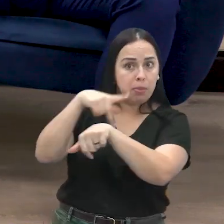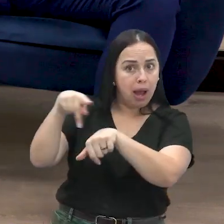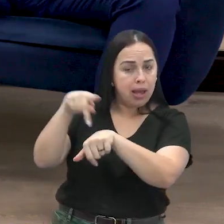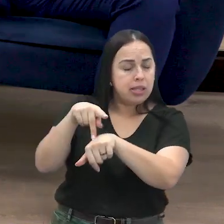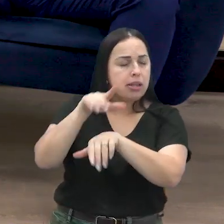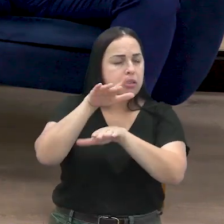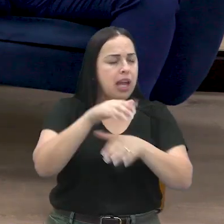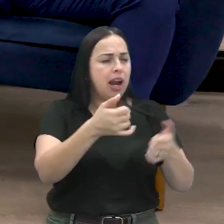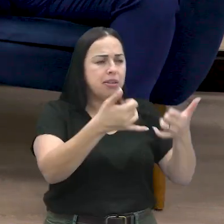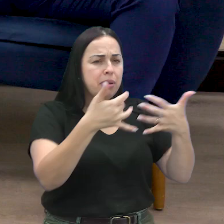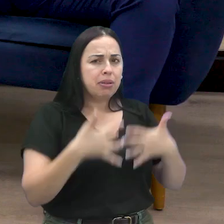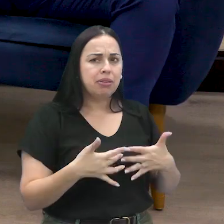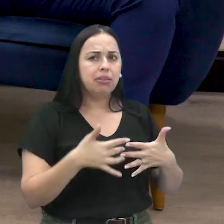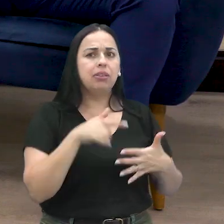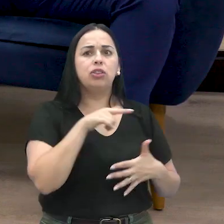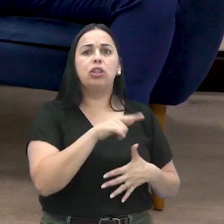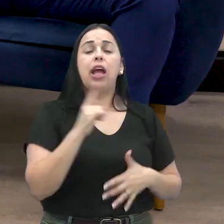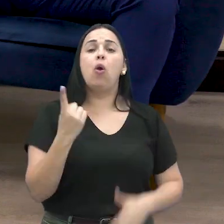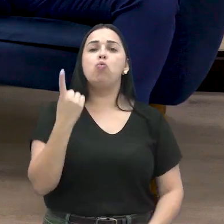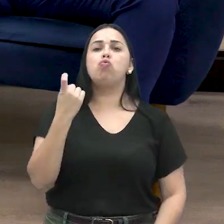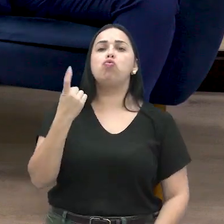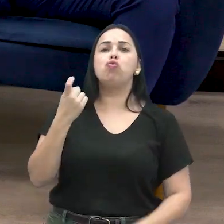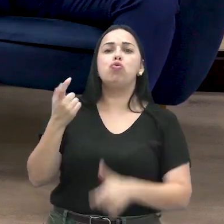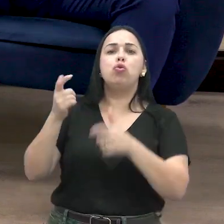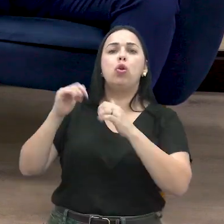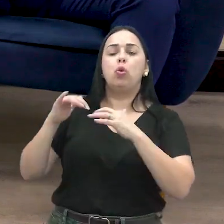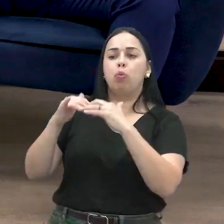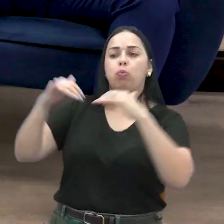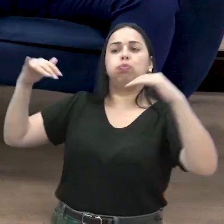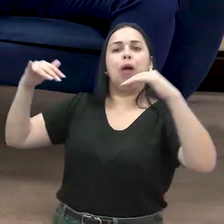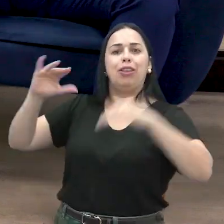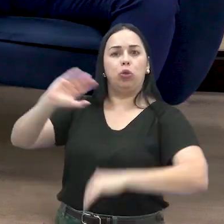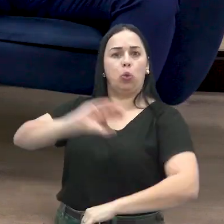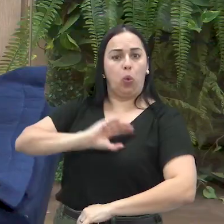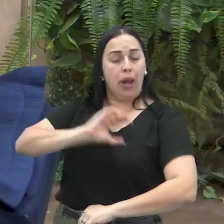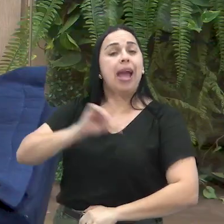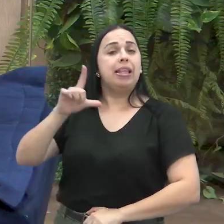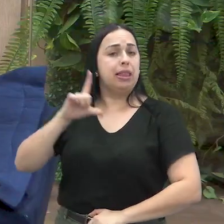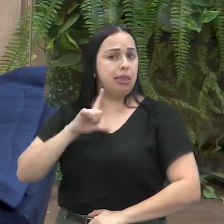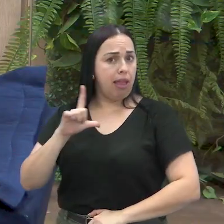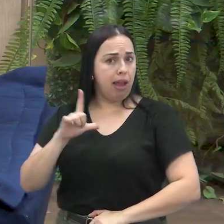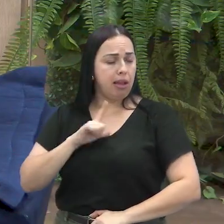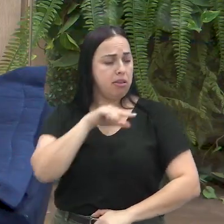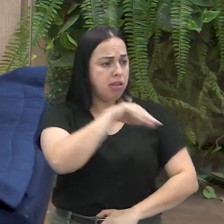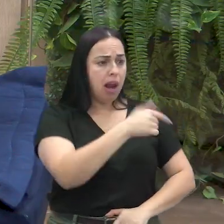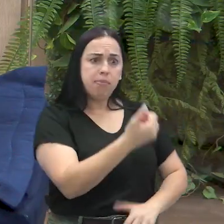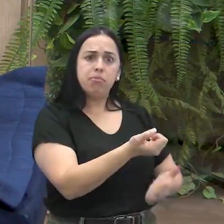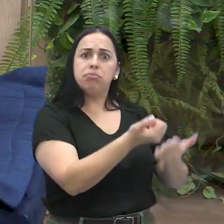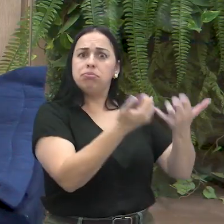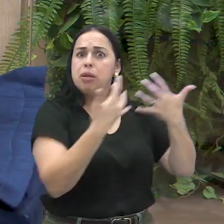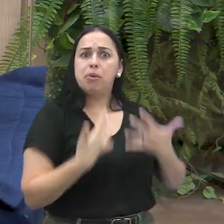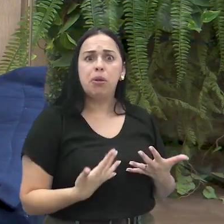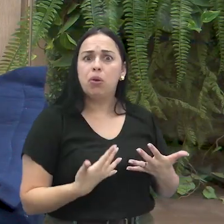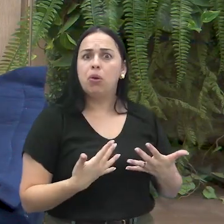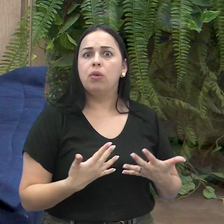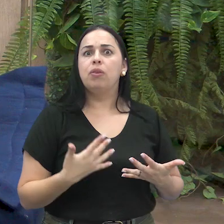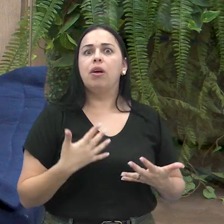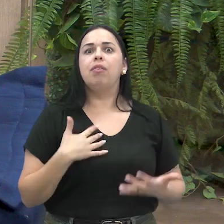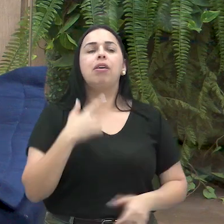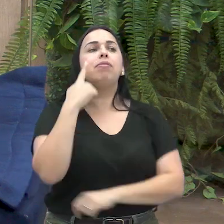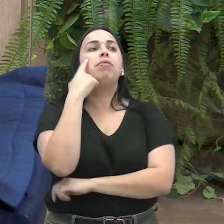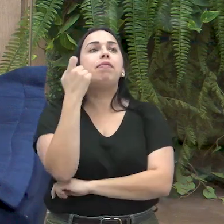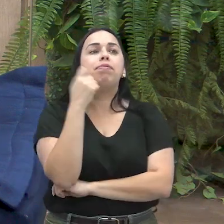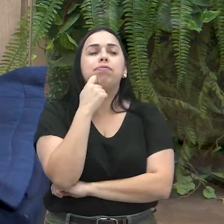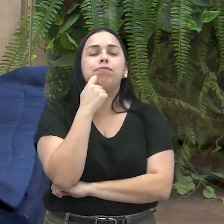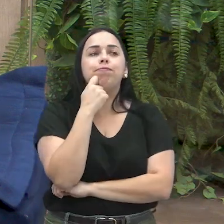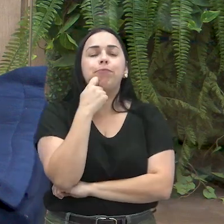também. Mas quando ela senta com a gente, só tinha no Itaquerão, no estado do Corinthians. Olha só! E aí eu sento com ela e falo, opa, vamos fazer. Mas eu acabo